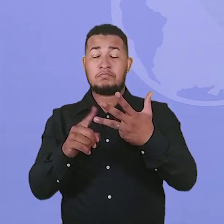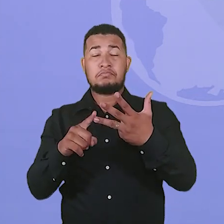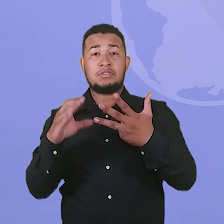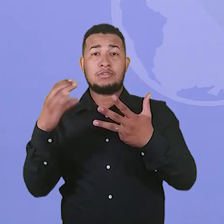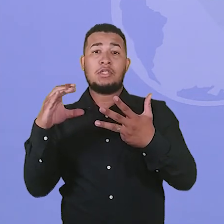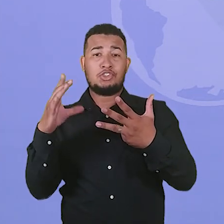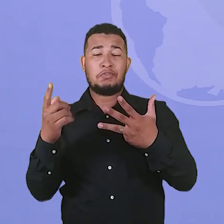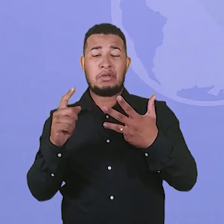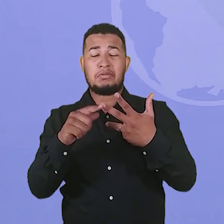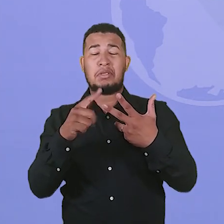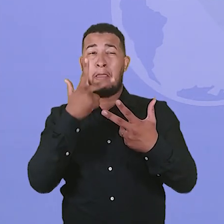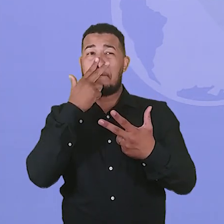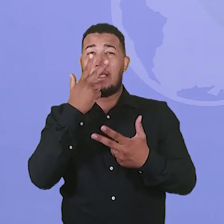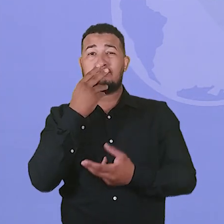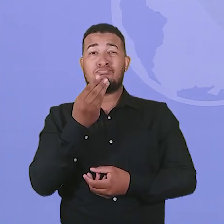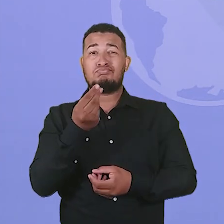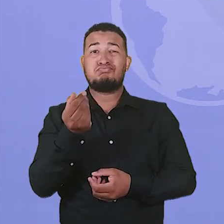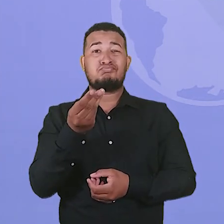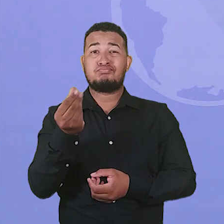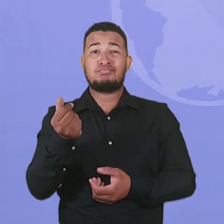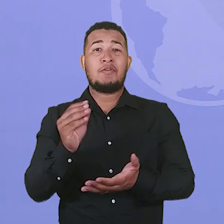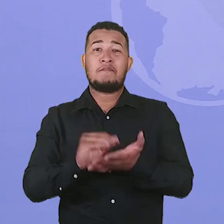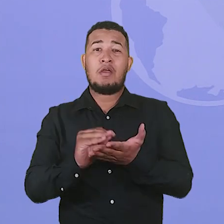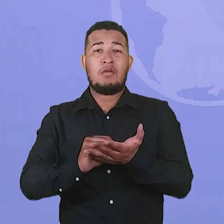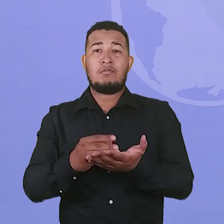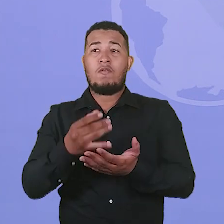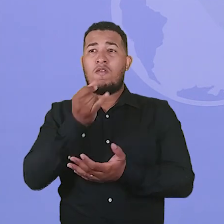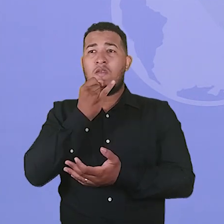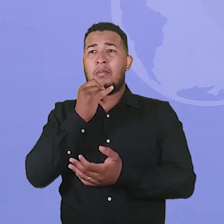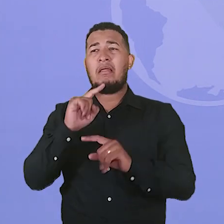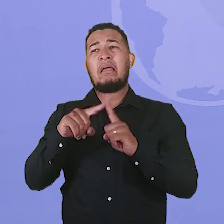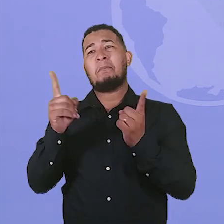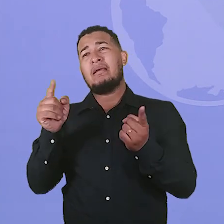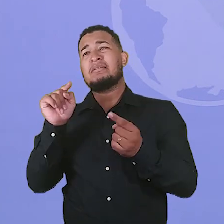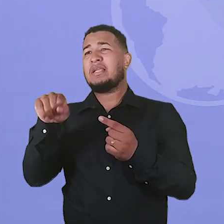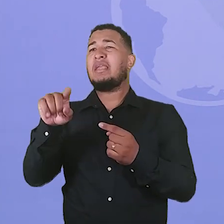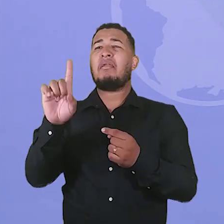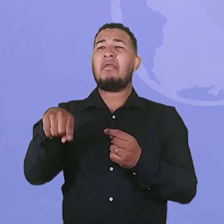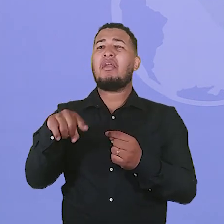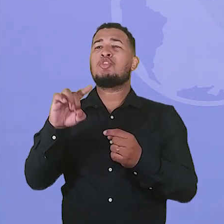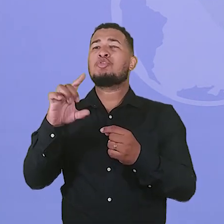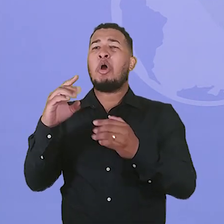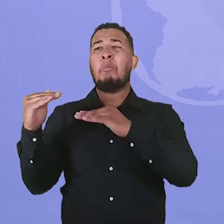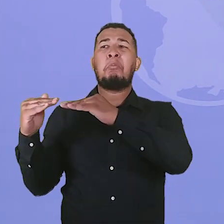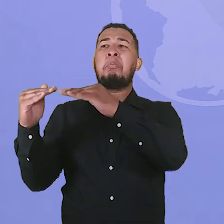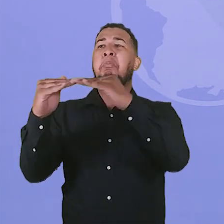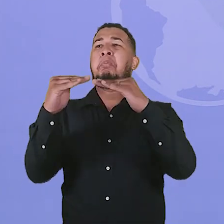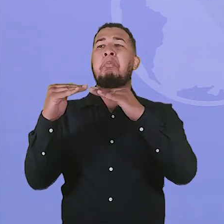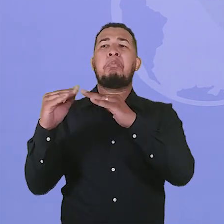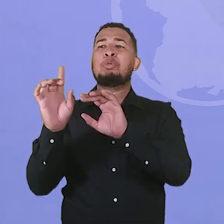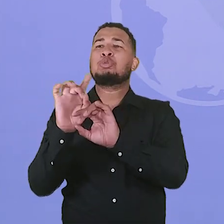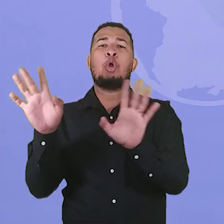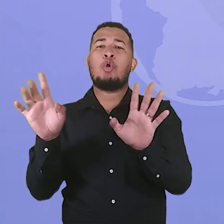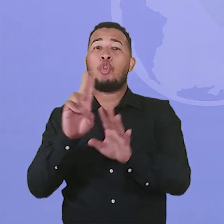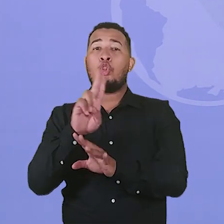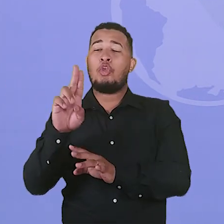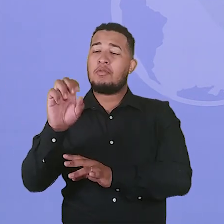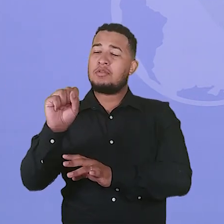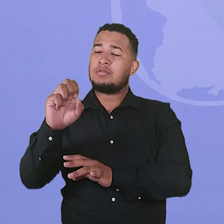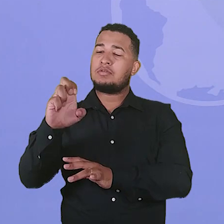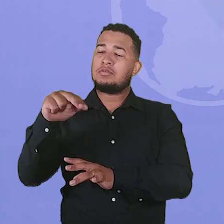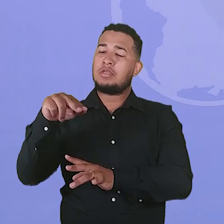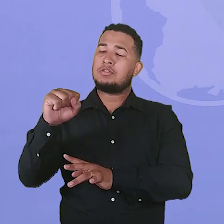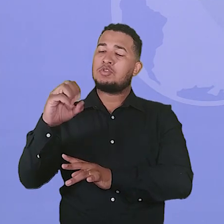conhecimento científico, por exemplo, né? Quem nunca ouviu falar, mas isso daí é só senso comum, né? Como